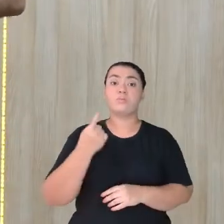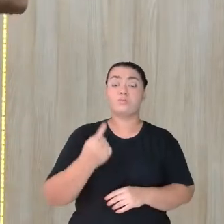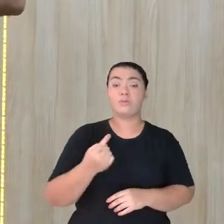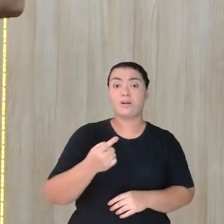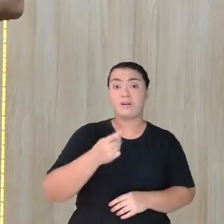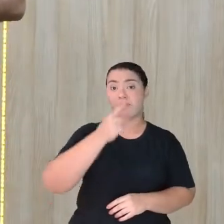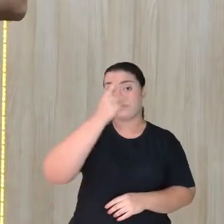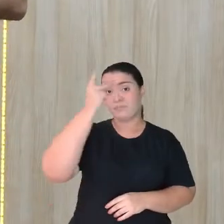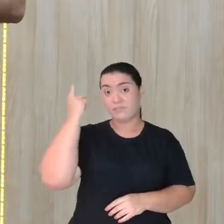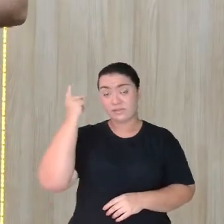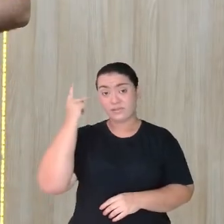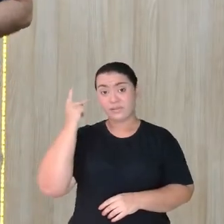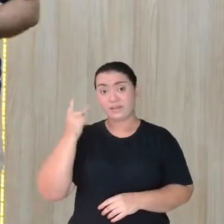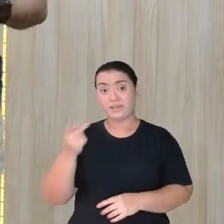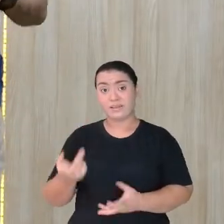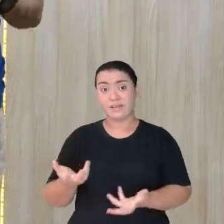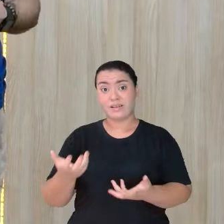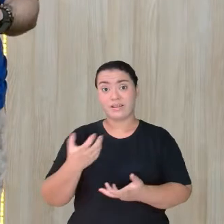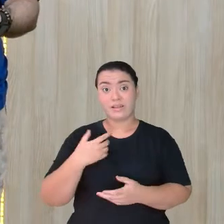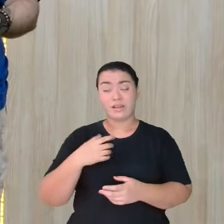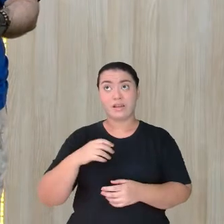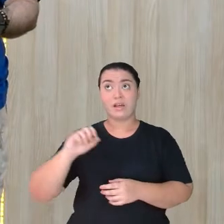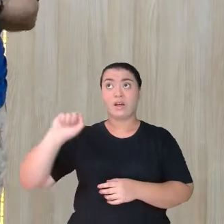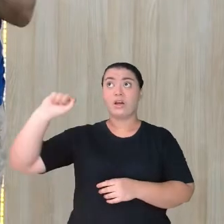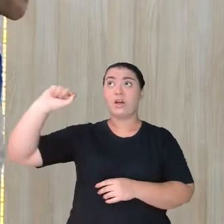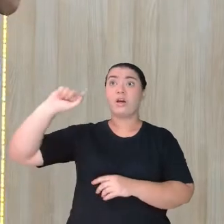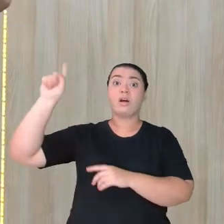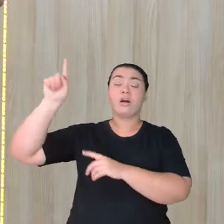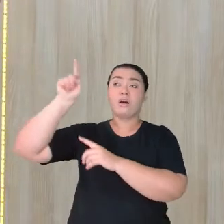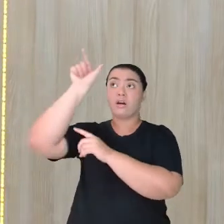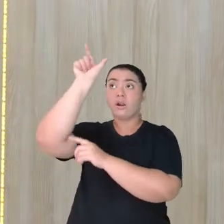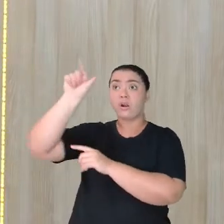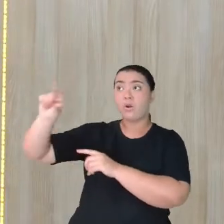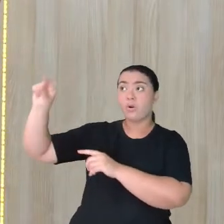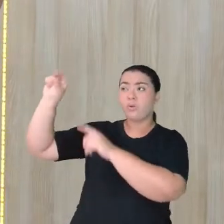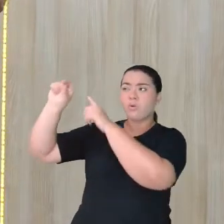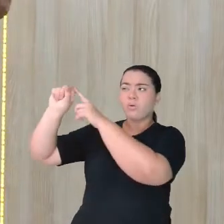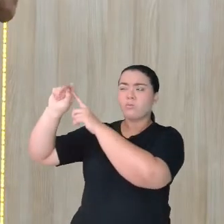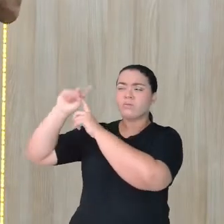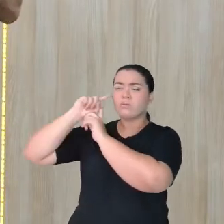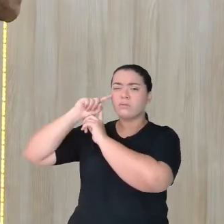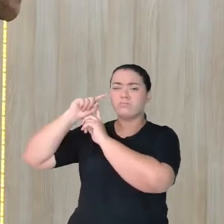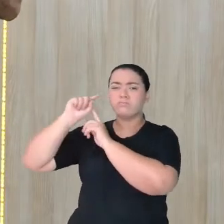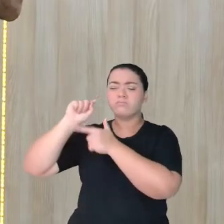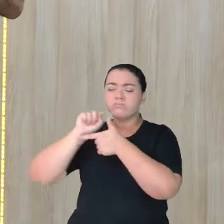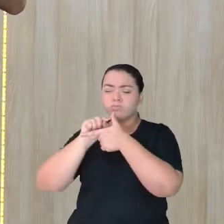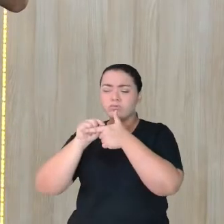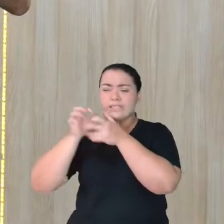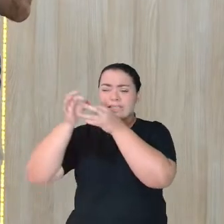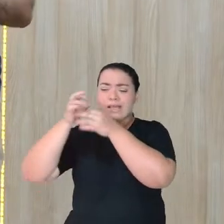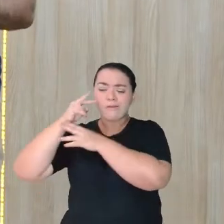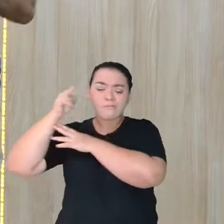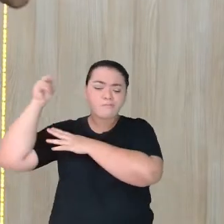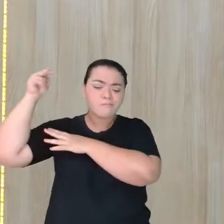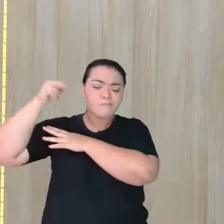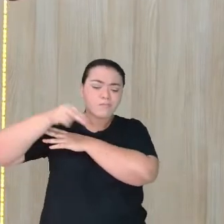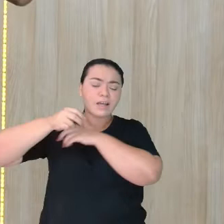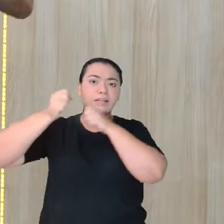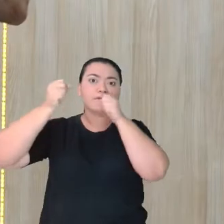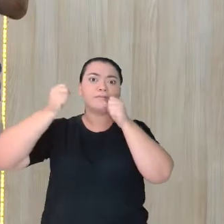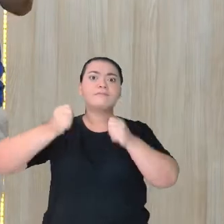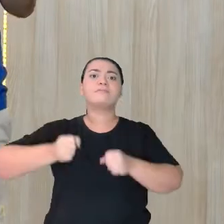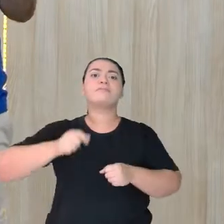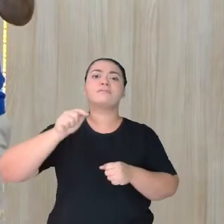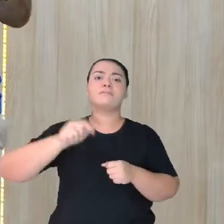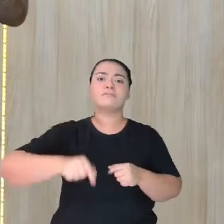que porventura estivesse lá na Lua, no ângulo certinho ali, ela conseguiria visualizar a olho